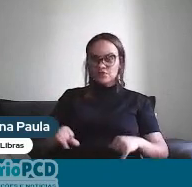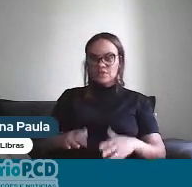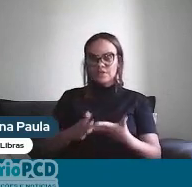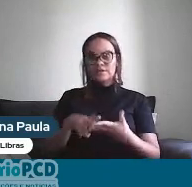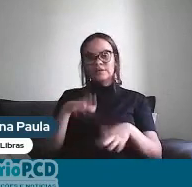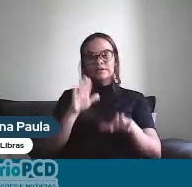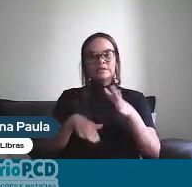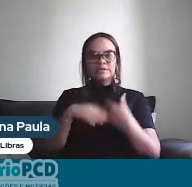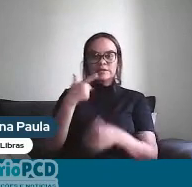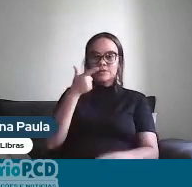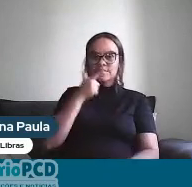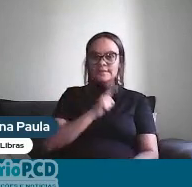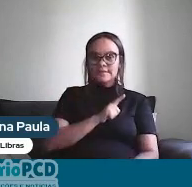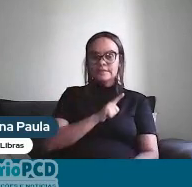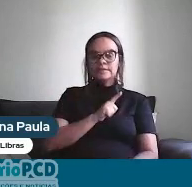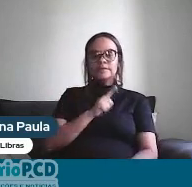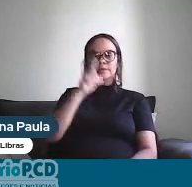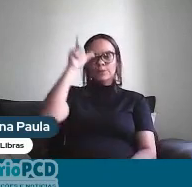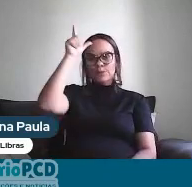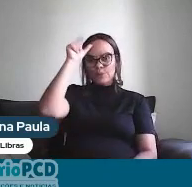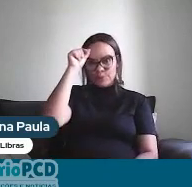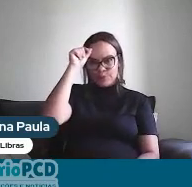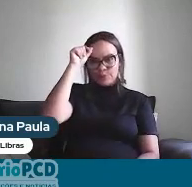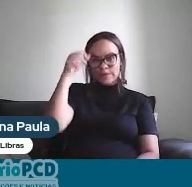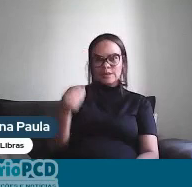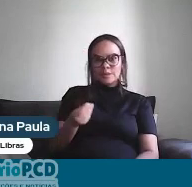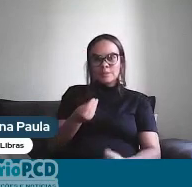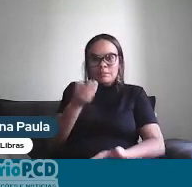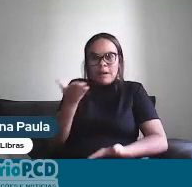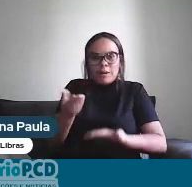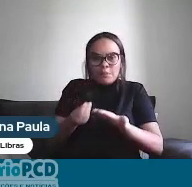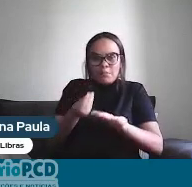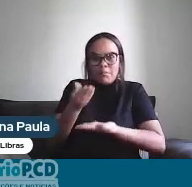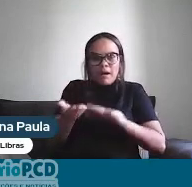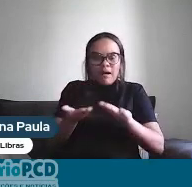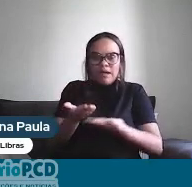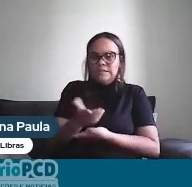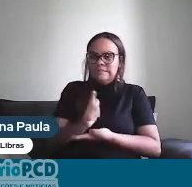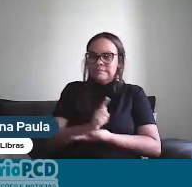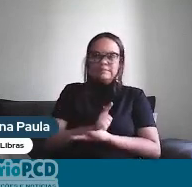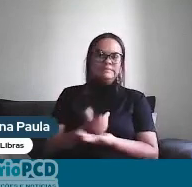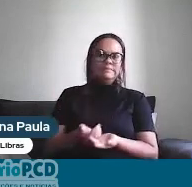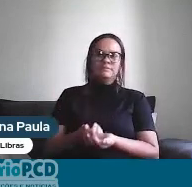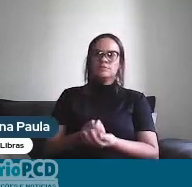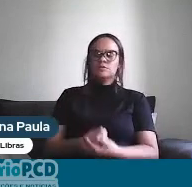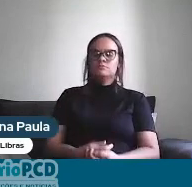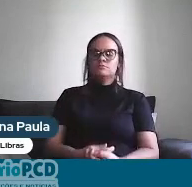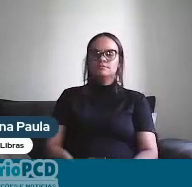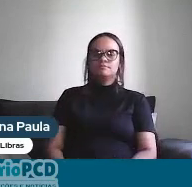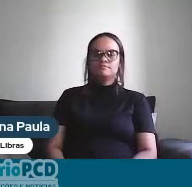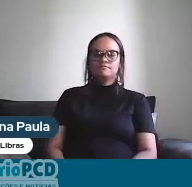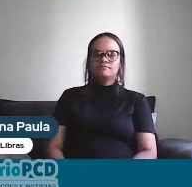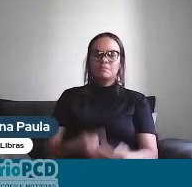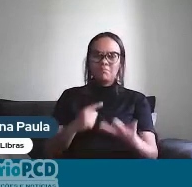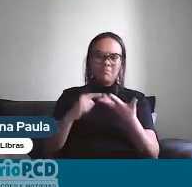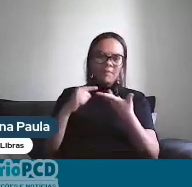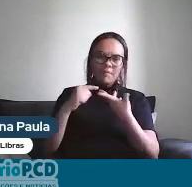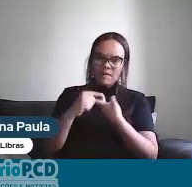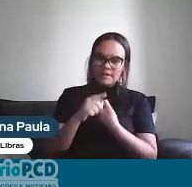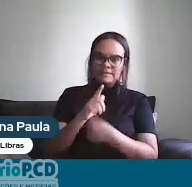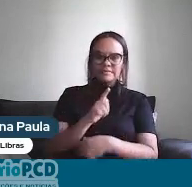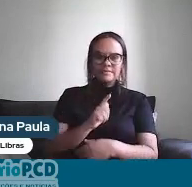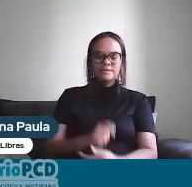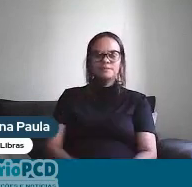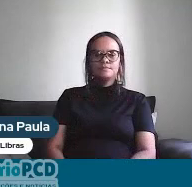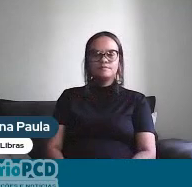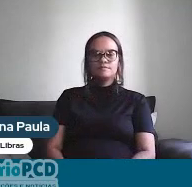você não conseguir aliviar o tipo de dor que aquela criança tem, há casos e casos, né? E